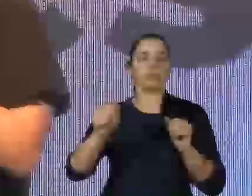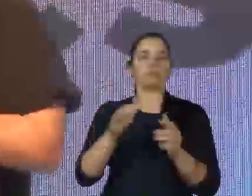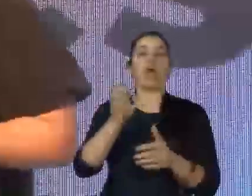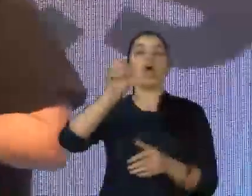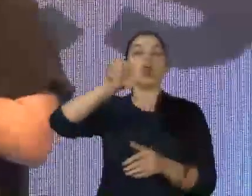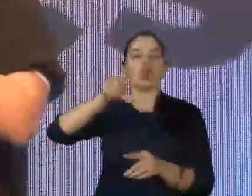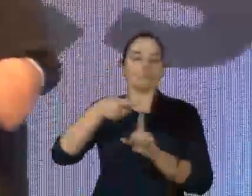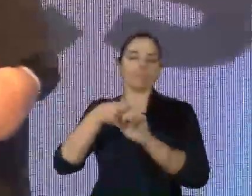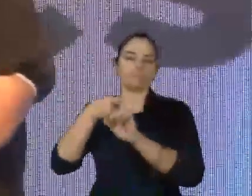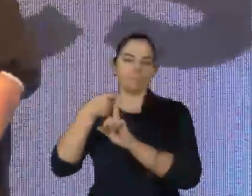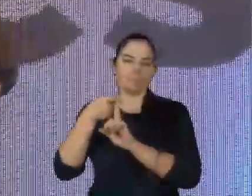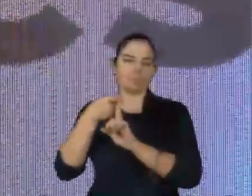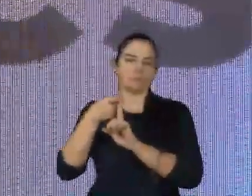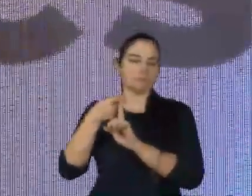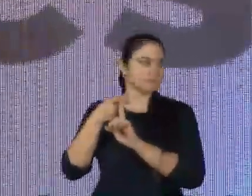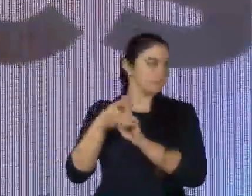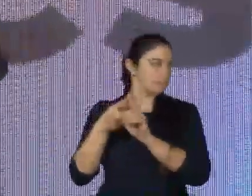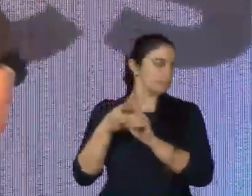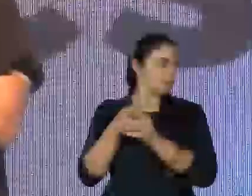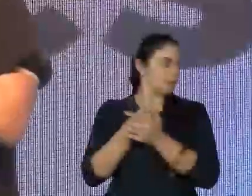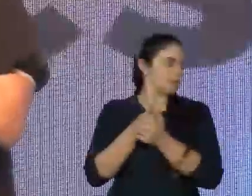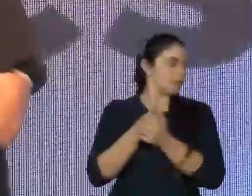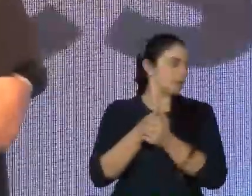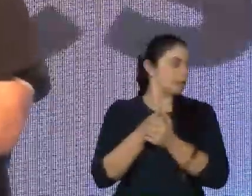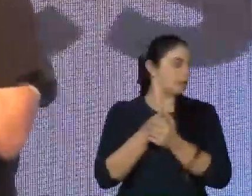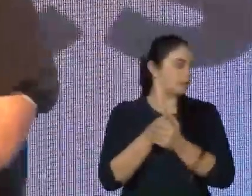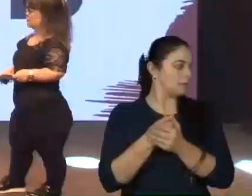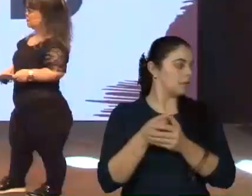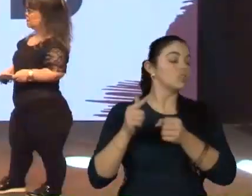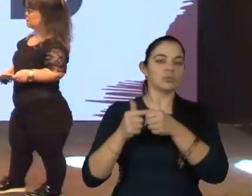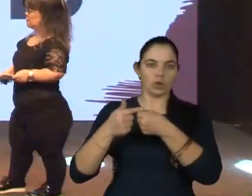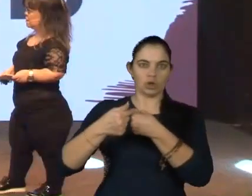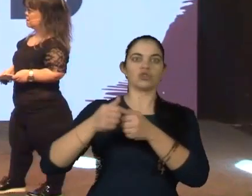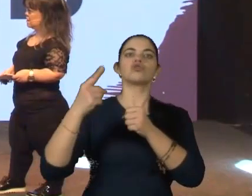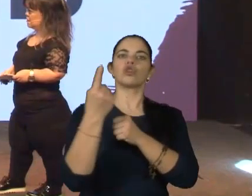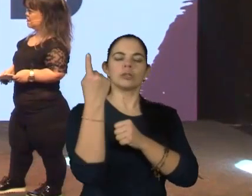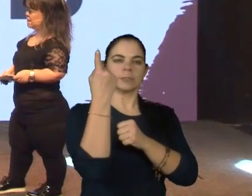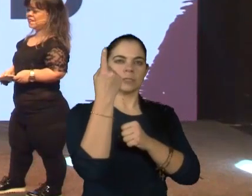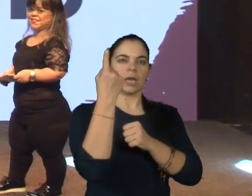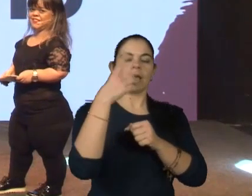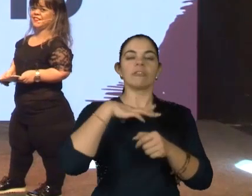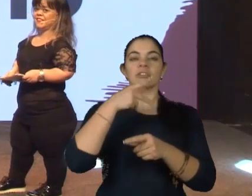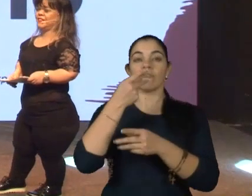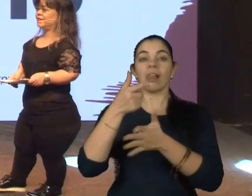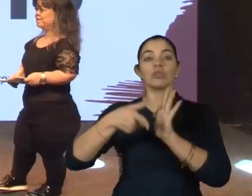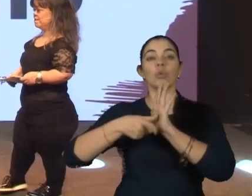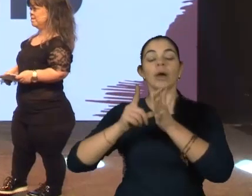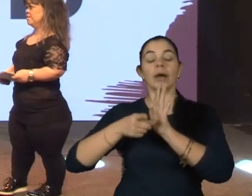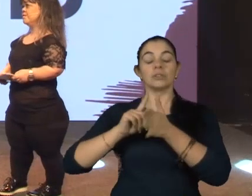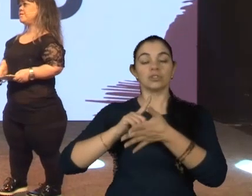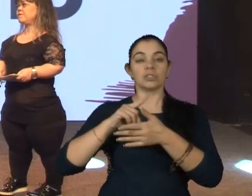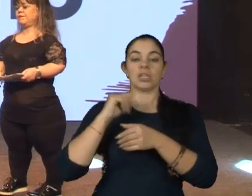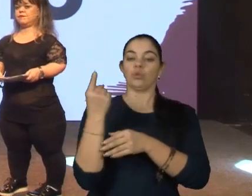9 meses, né? Você morou sozinha, né? Sim. Para quem não sabe, a gente estava falando antes, Mari,